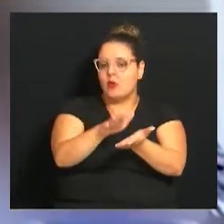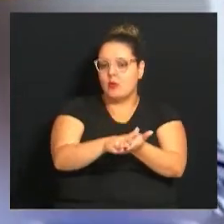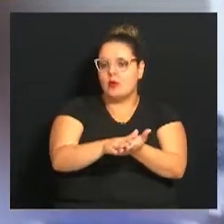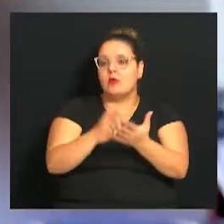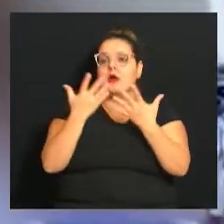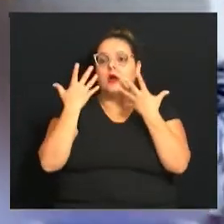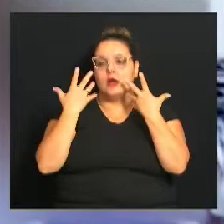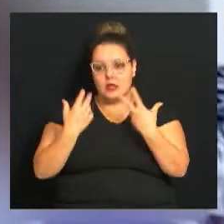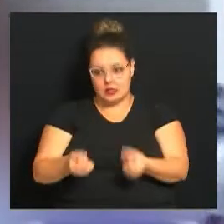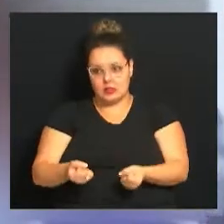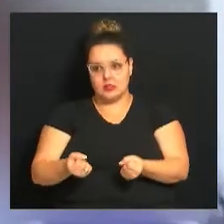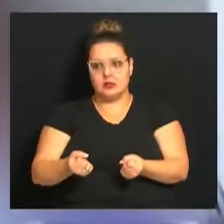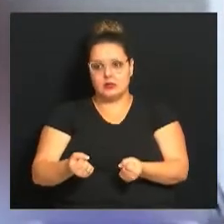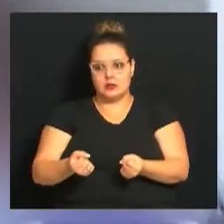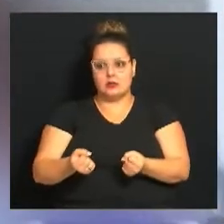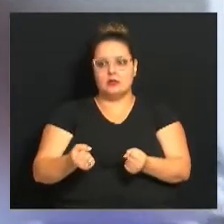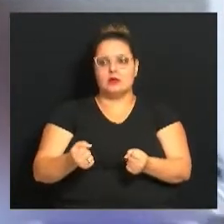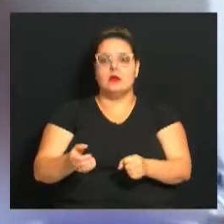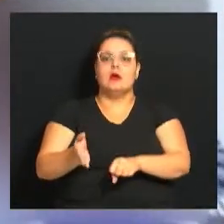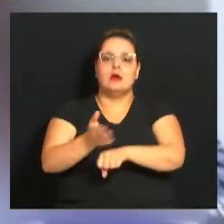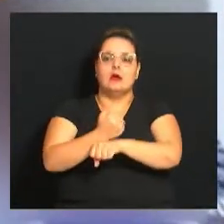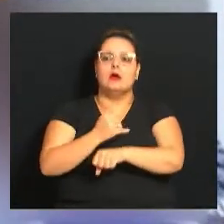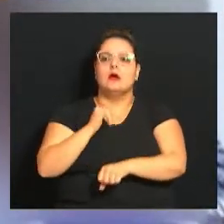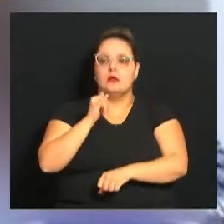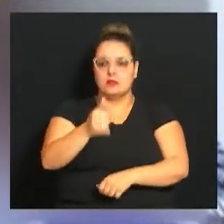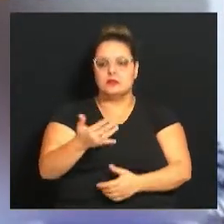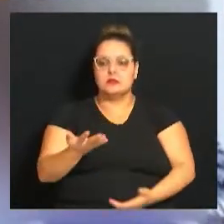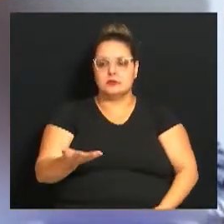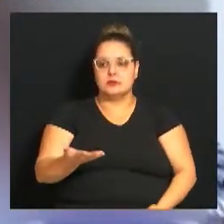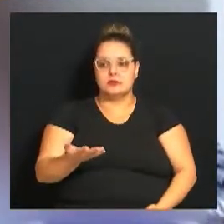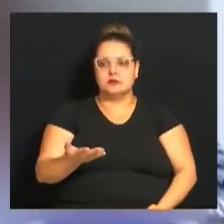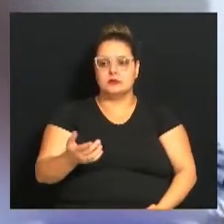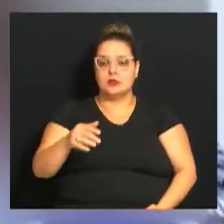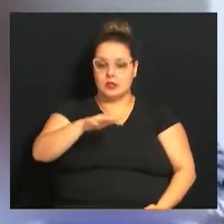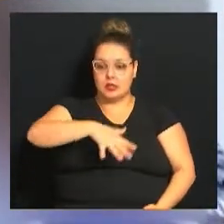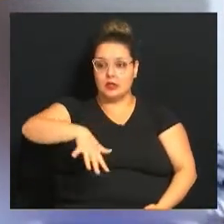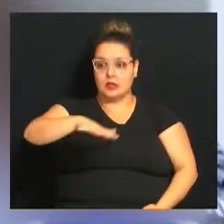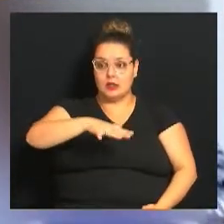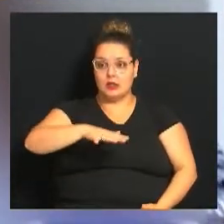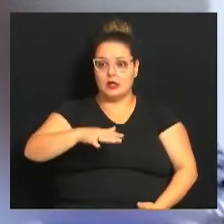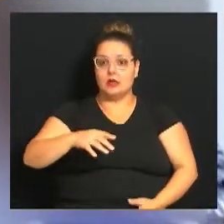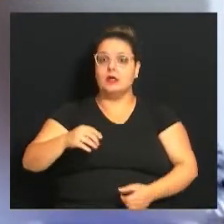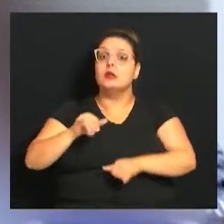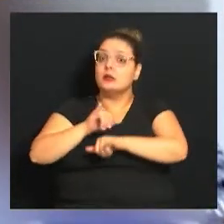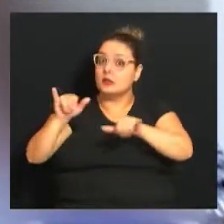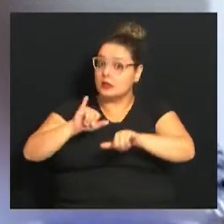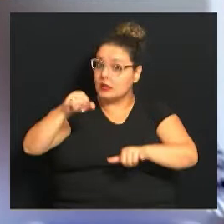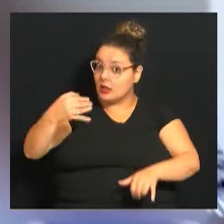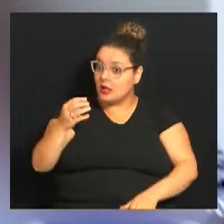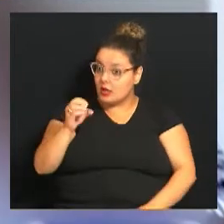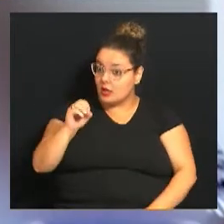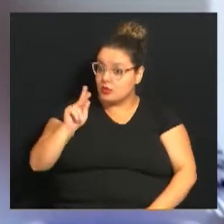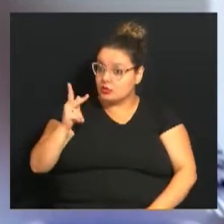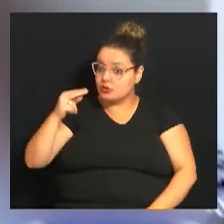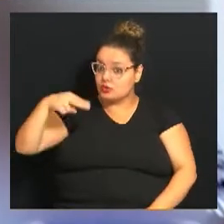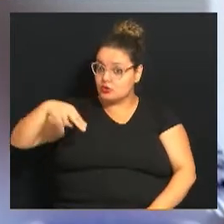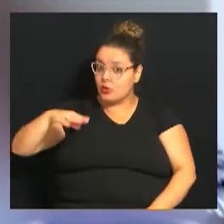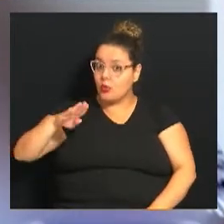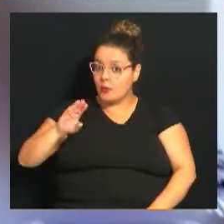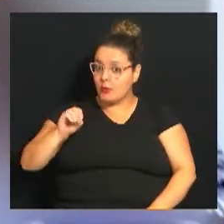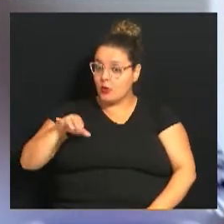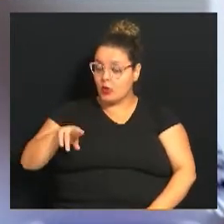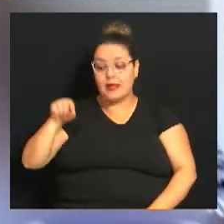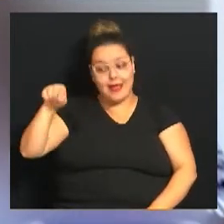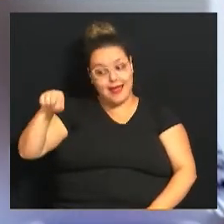receber uma notificação antes avisando, ali na questão na campanha da John Boy, né? Estou falando especificamente na campanha da